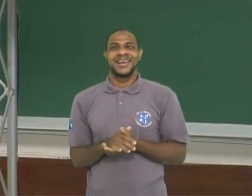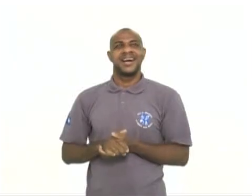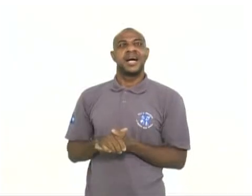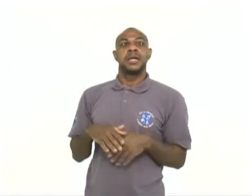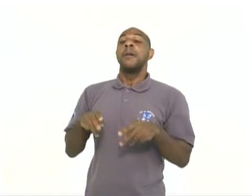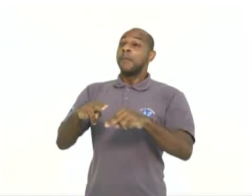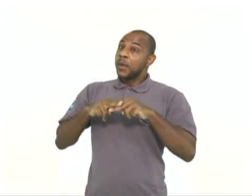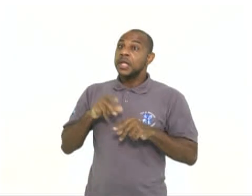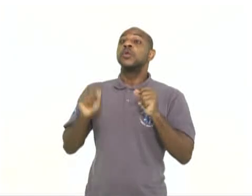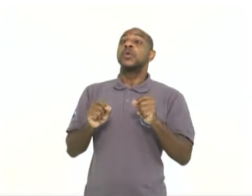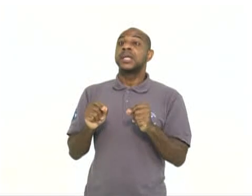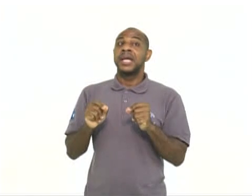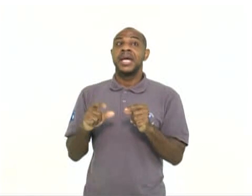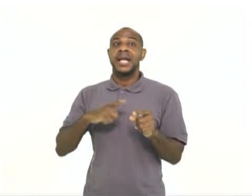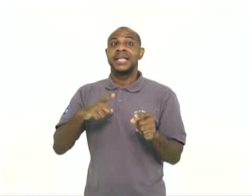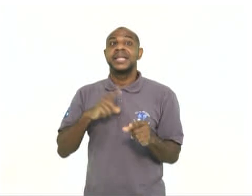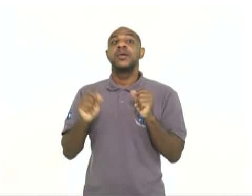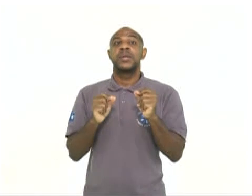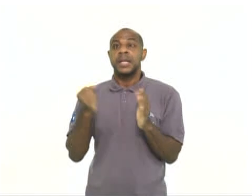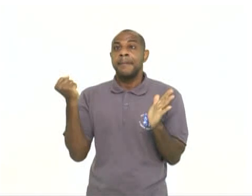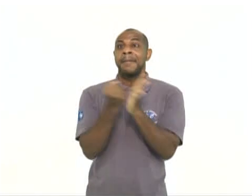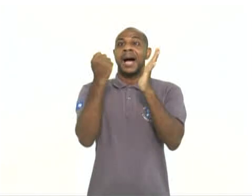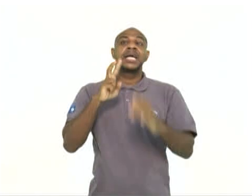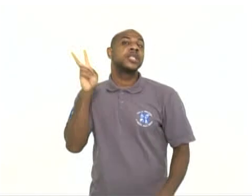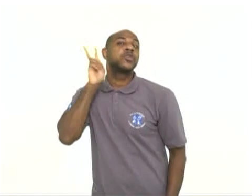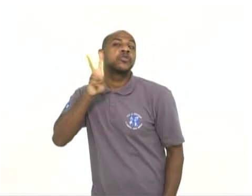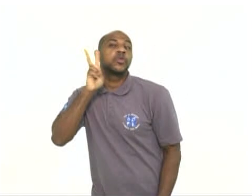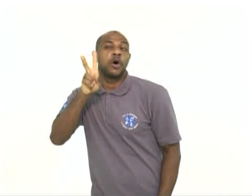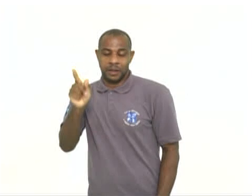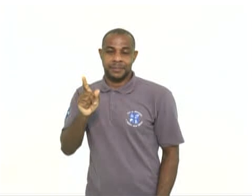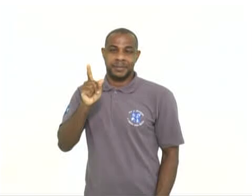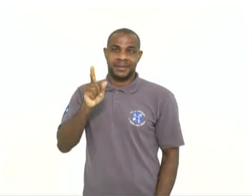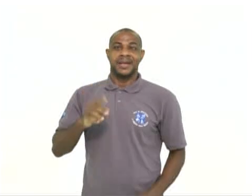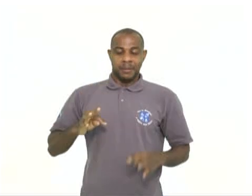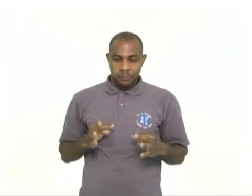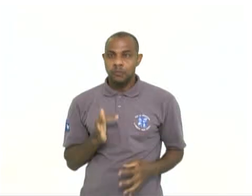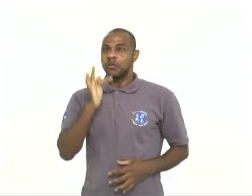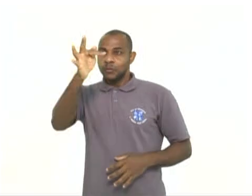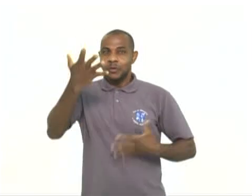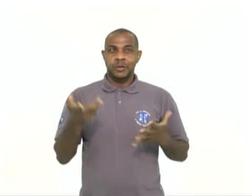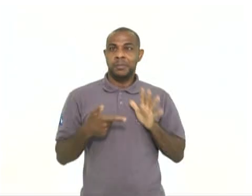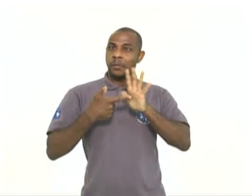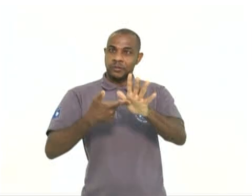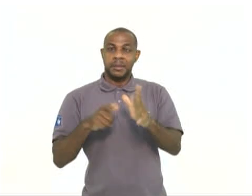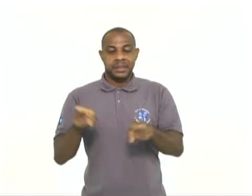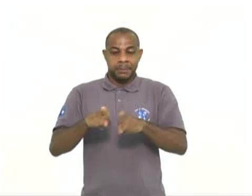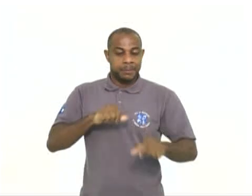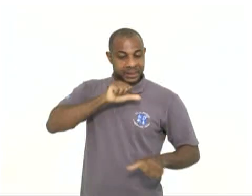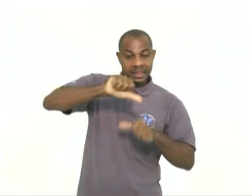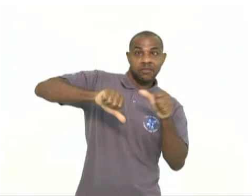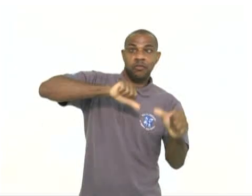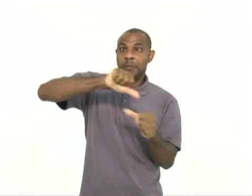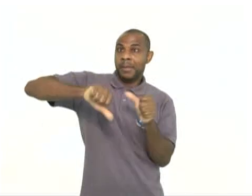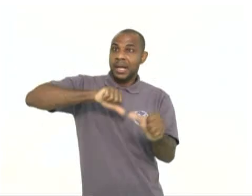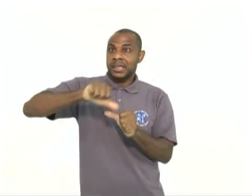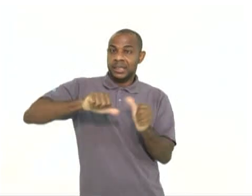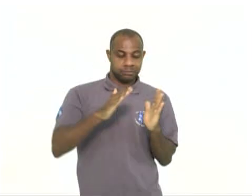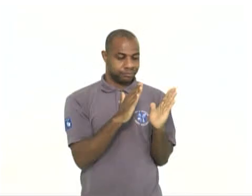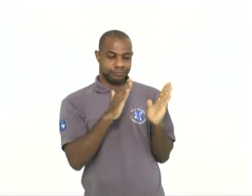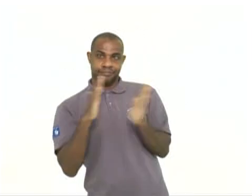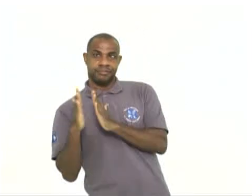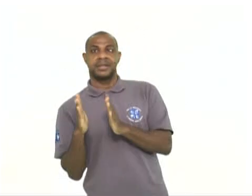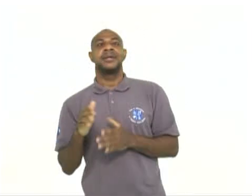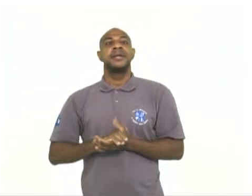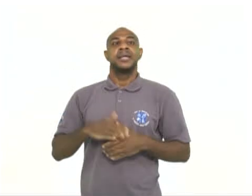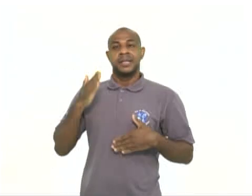isso, ele guarda consigo marcas históricas das civilizações e das transformações ao longo do